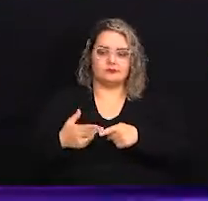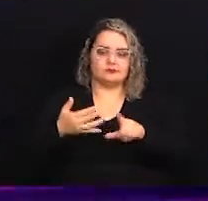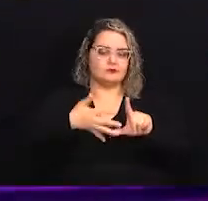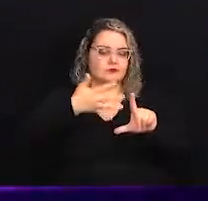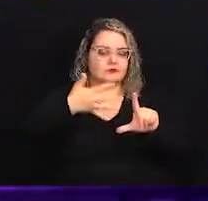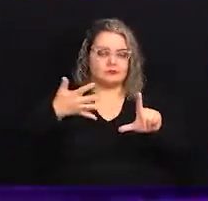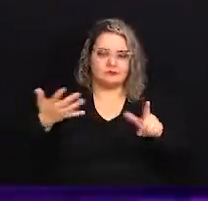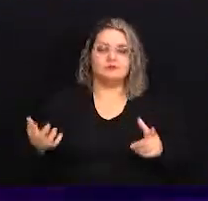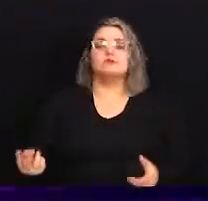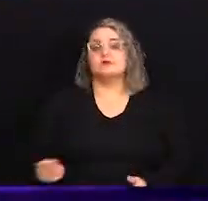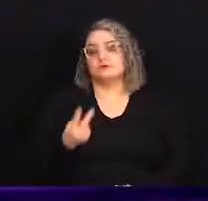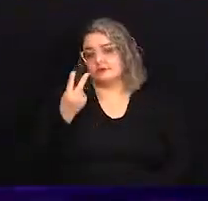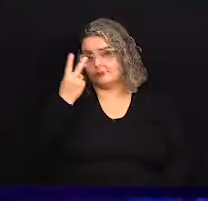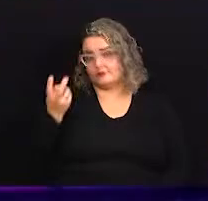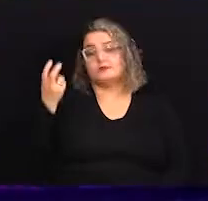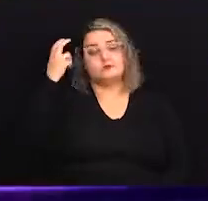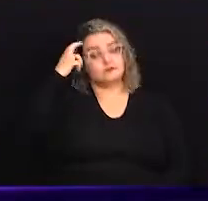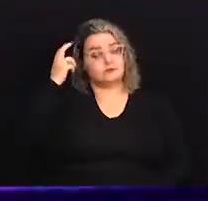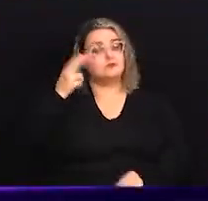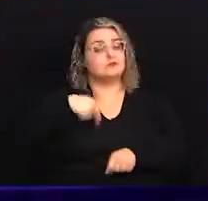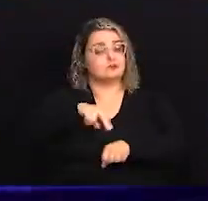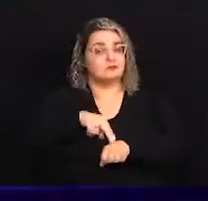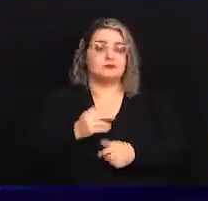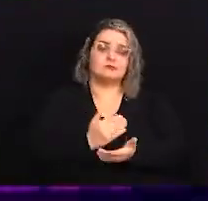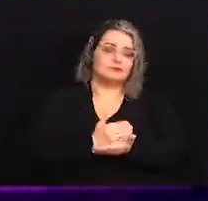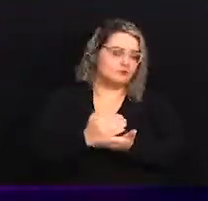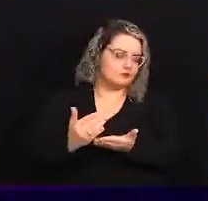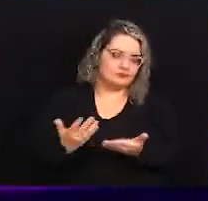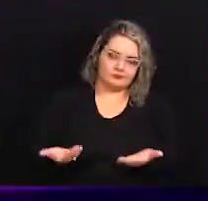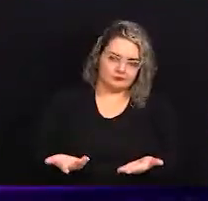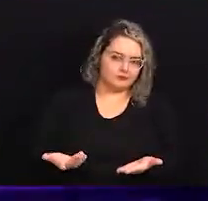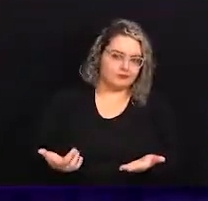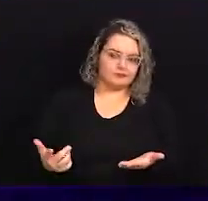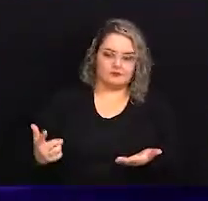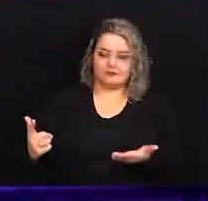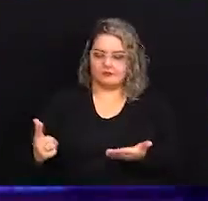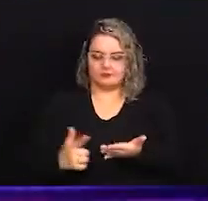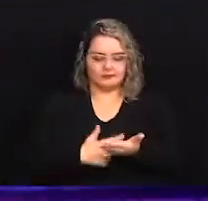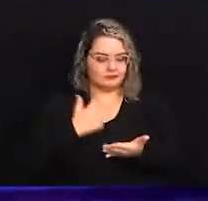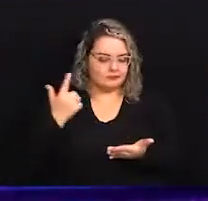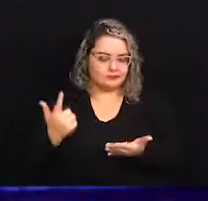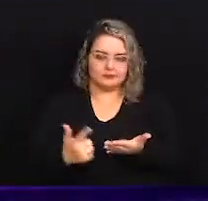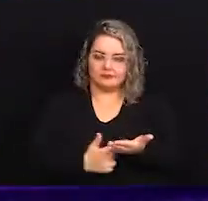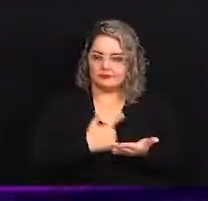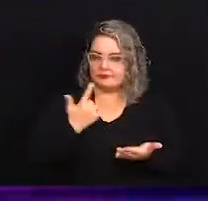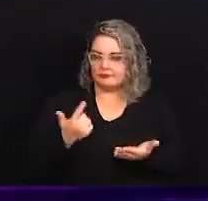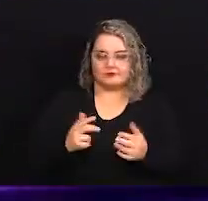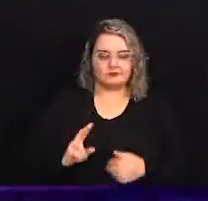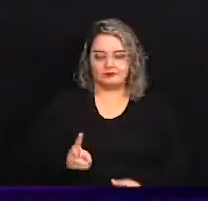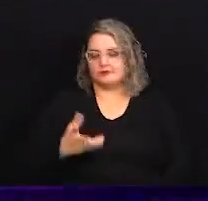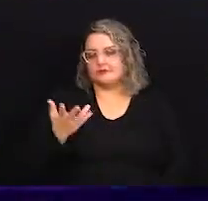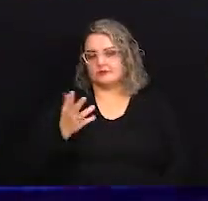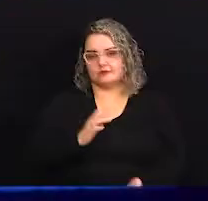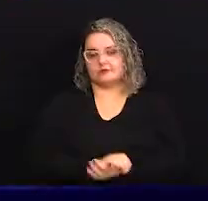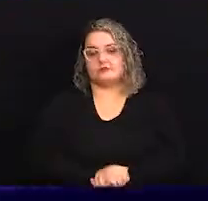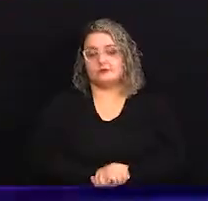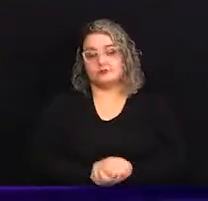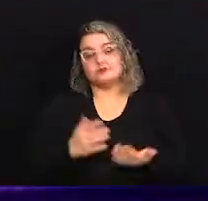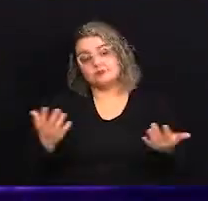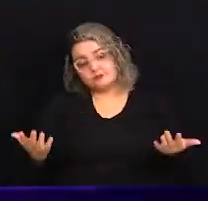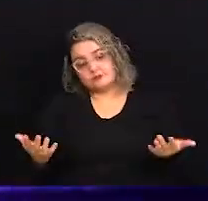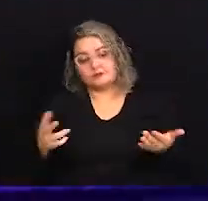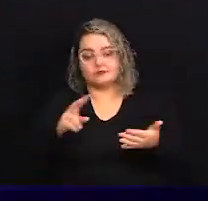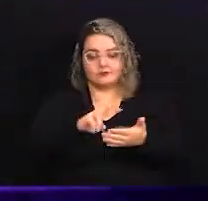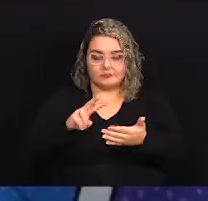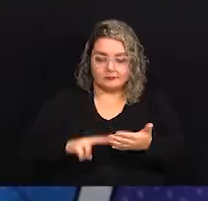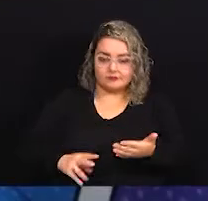de Netflix, você tem que acabar que valorizar a cultura nacional desde o princípio, desde os livros, de sempre.